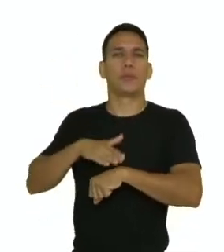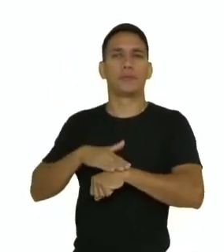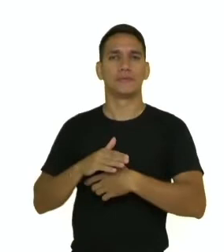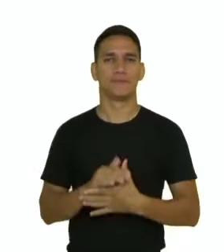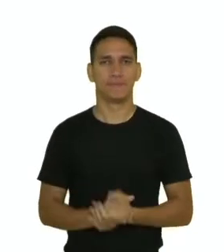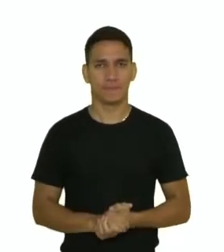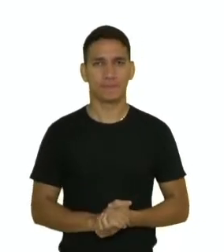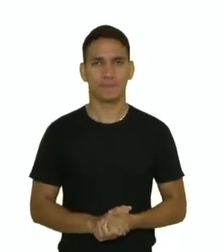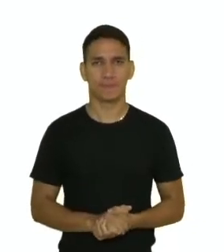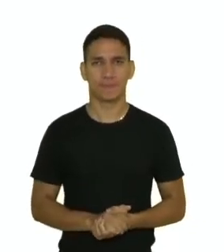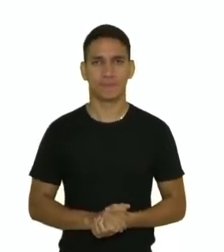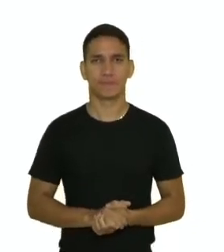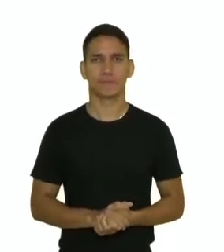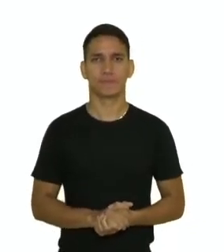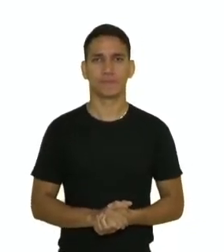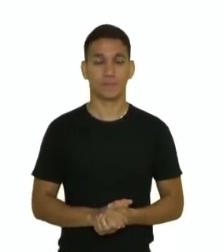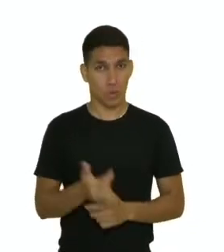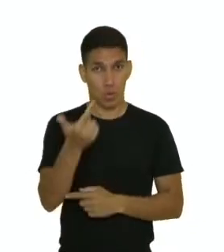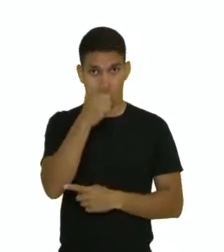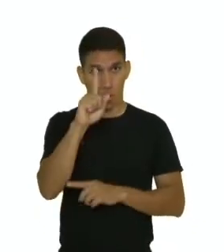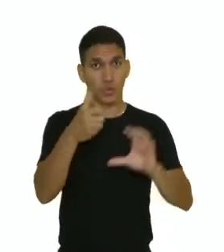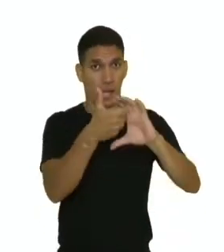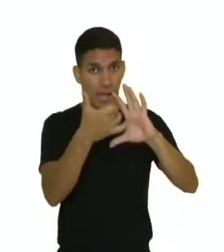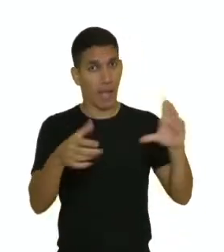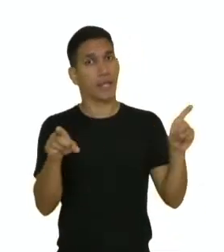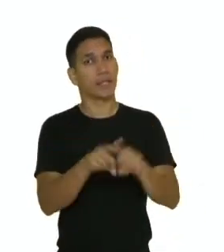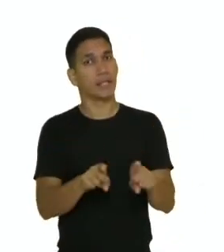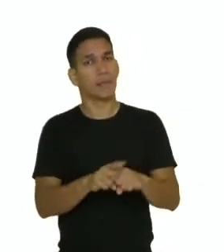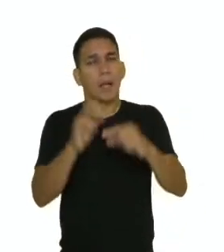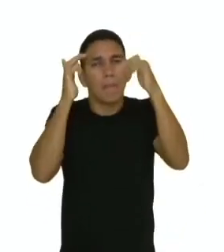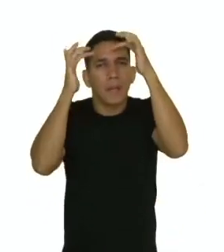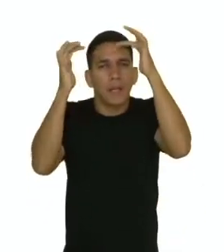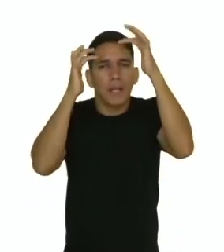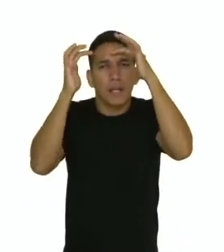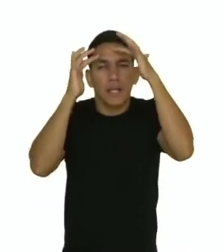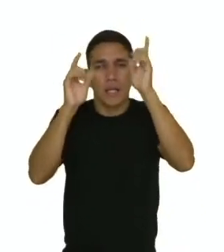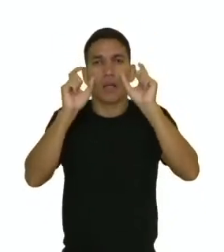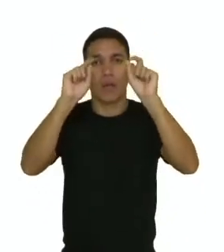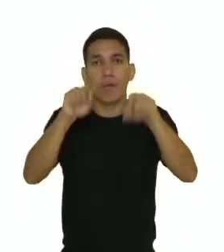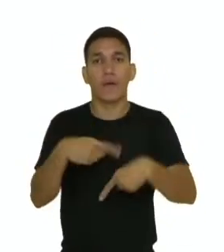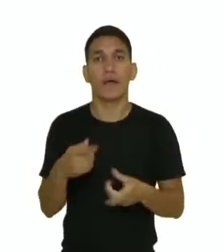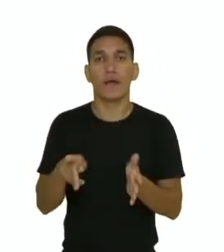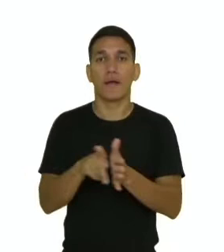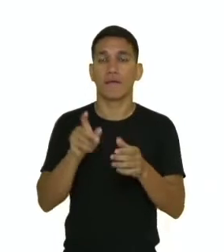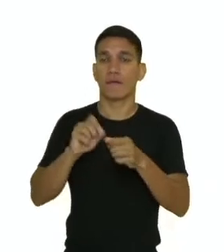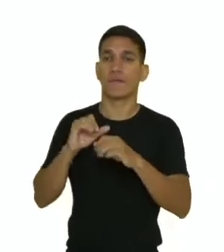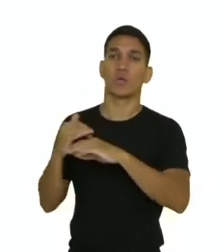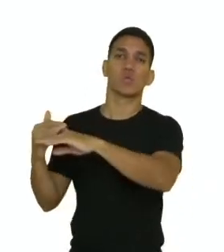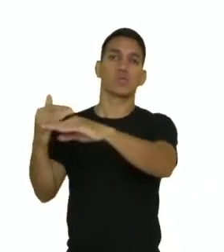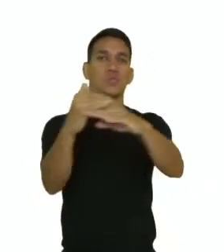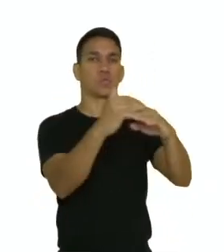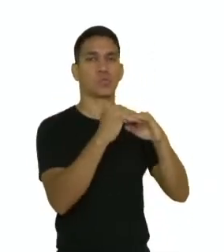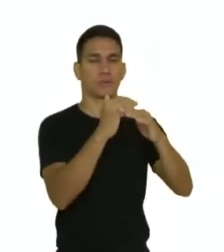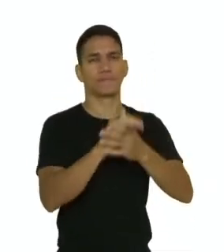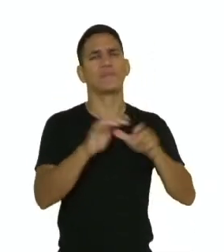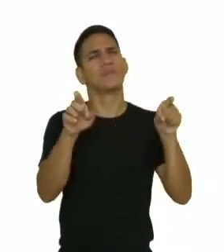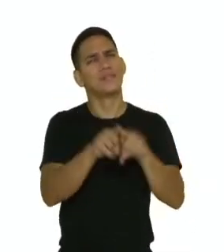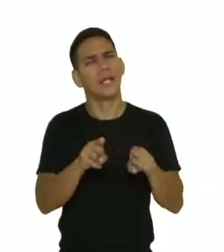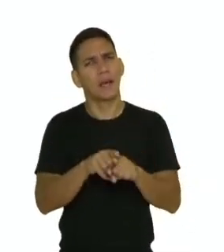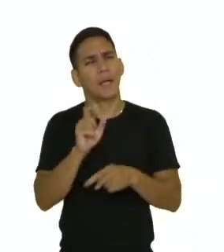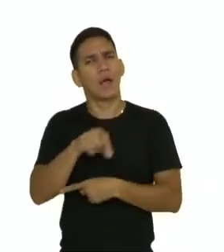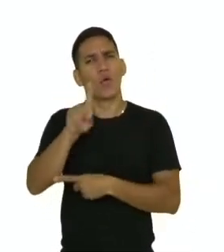instâncias. Outra característica do pensamento filosófico é a universalidade. Também